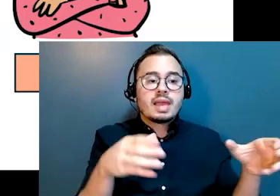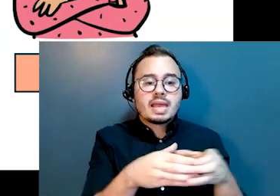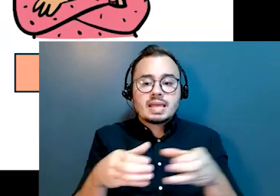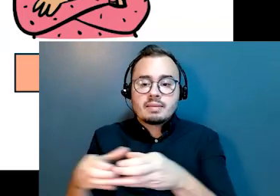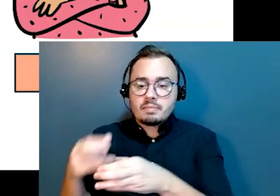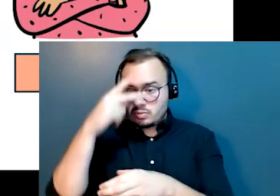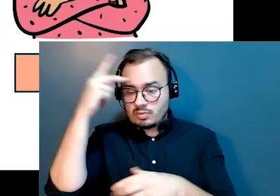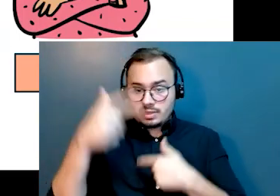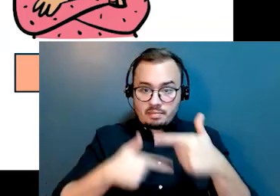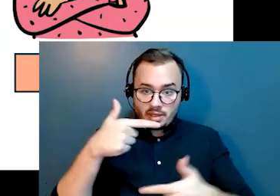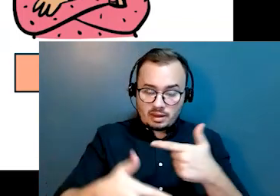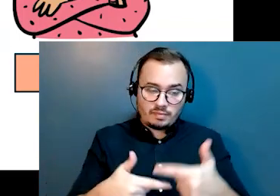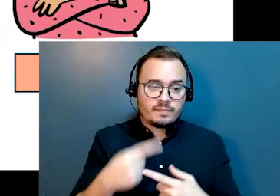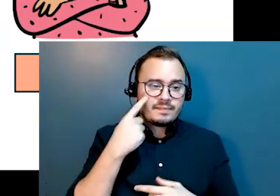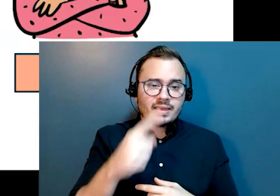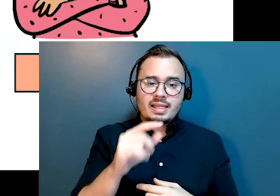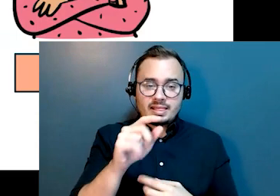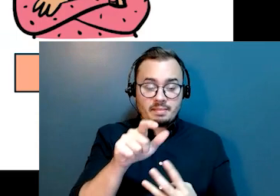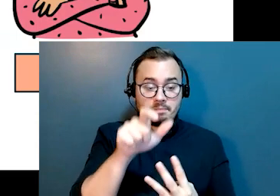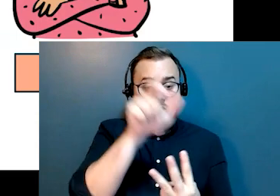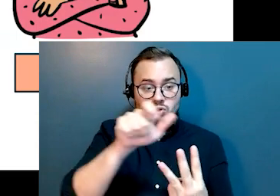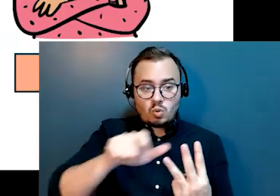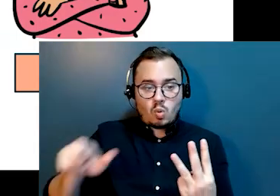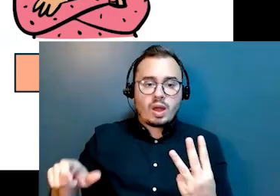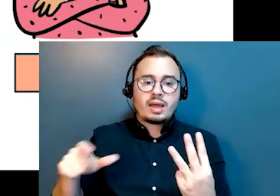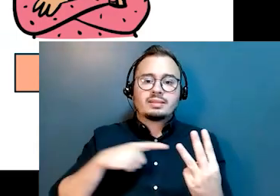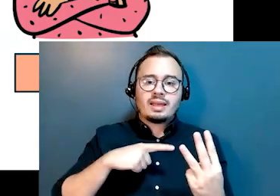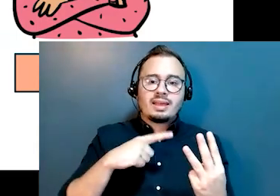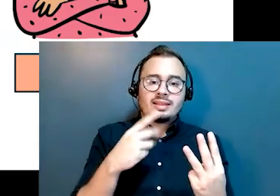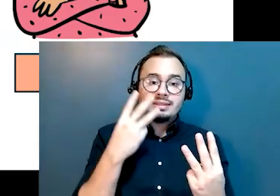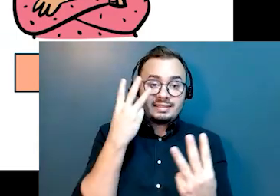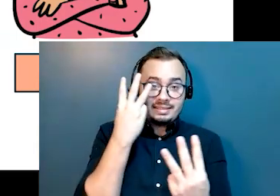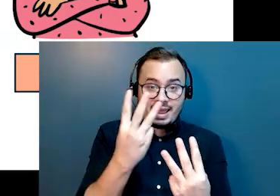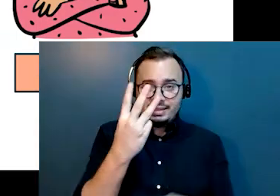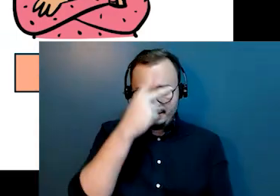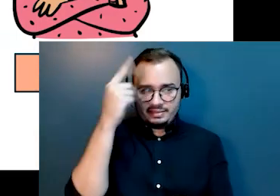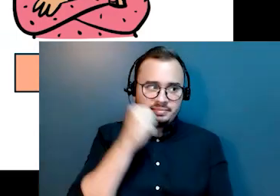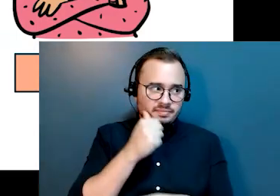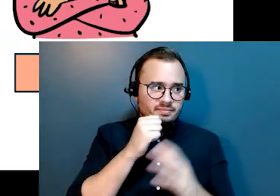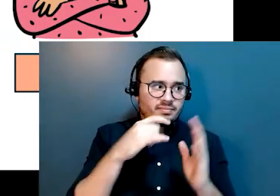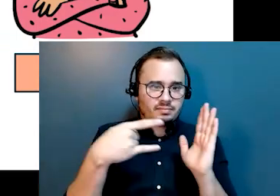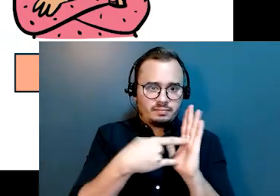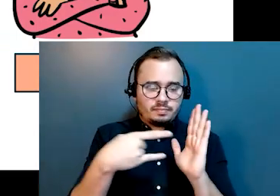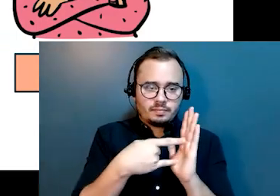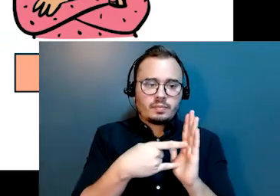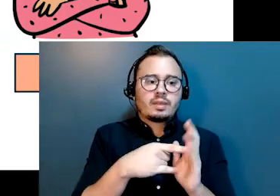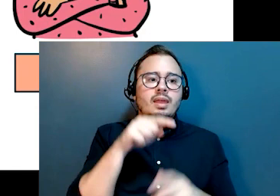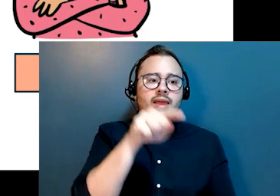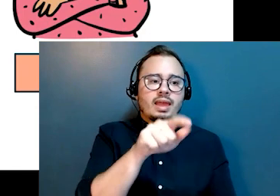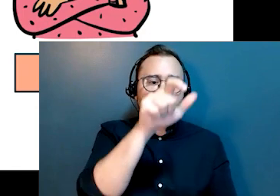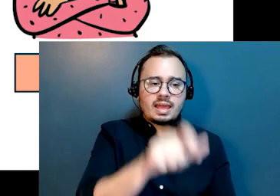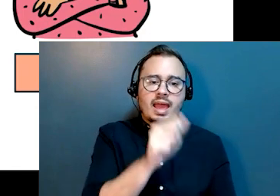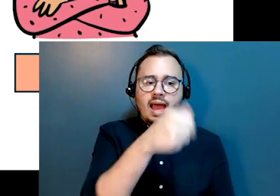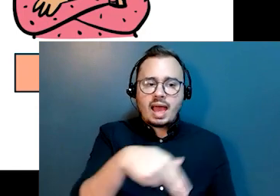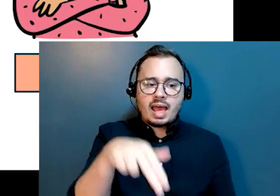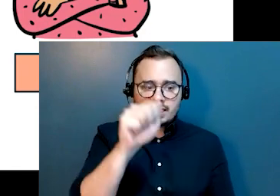um exemplo de uma equipe onde nós temos 3 desenvolvedoras. A Ana, especialista Android, a Ingrid, especialista iOS, e a Bárbara,